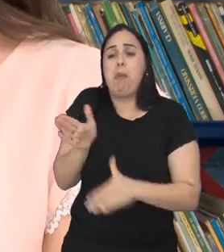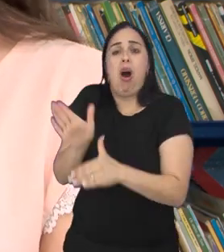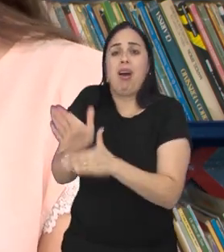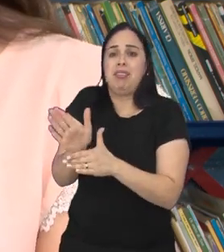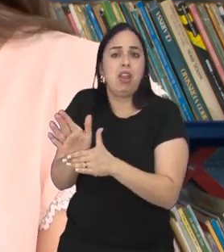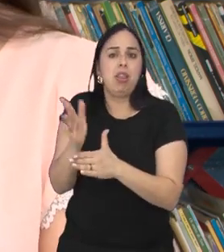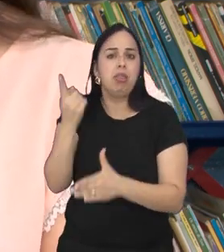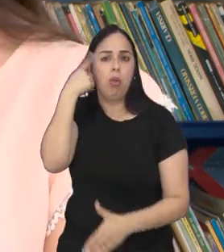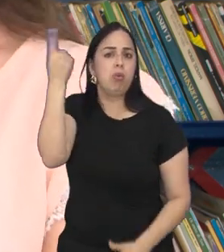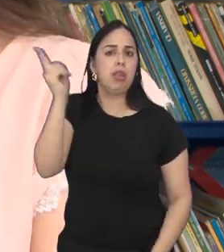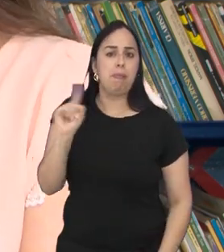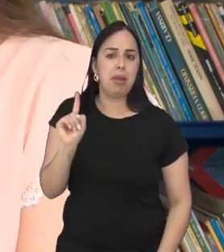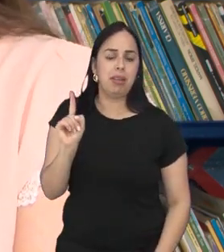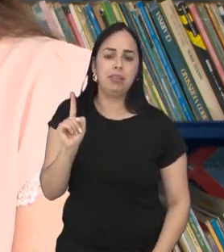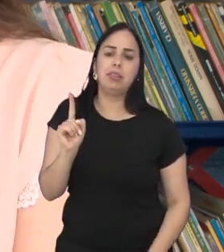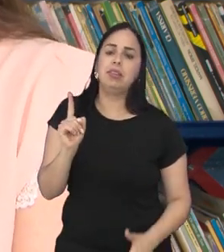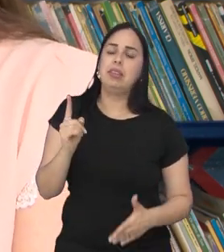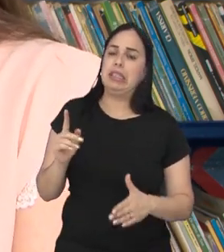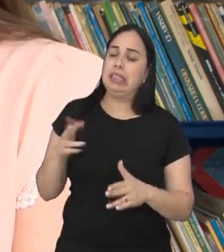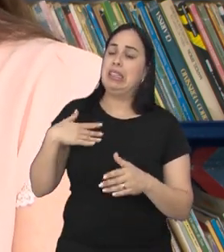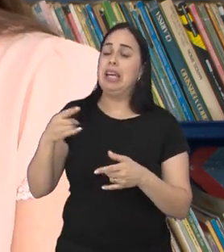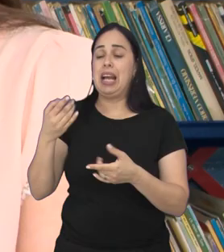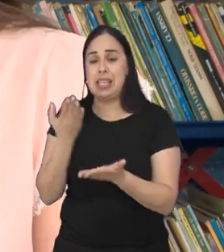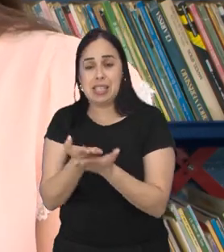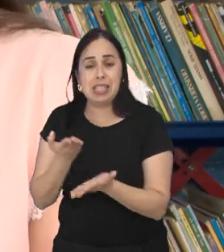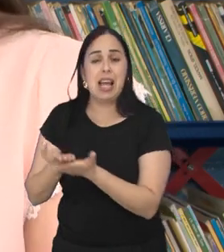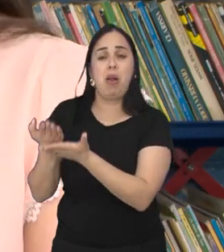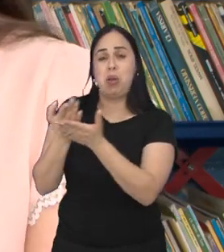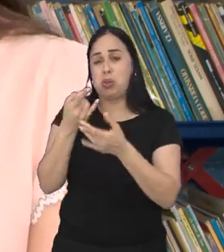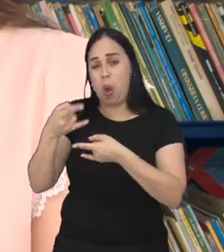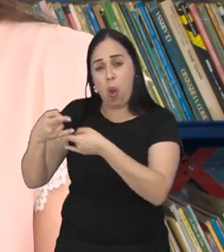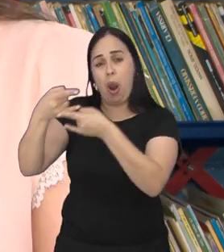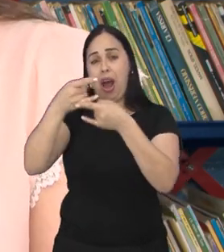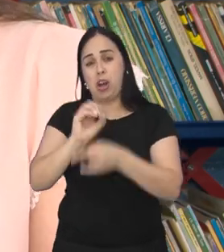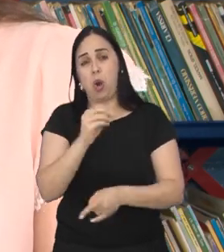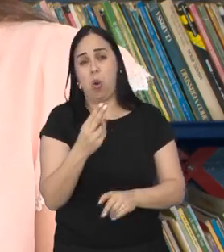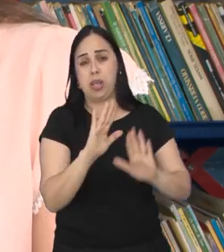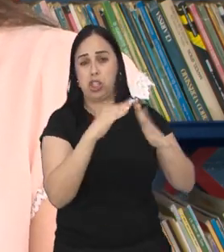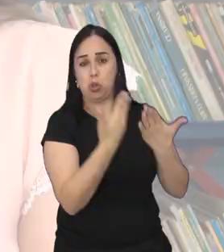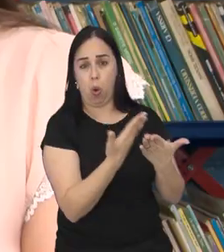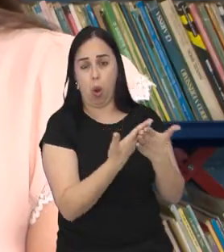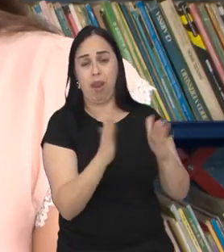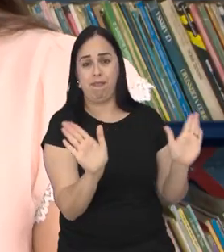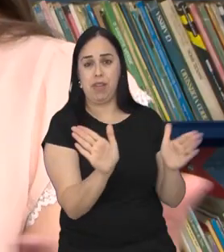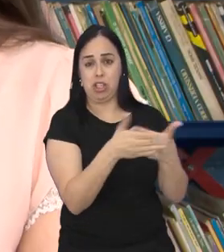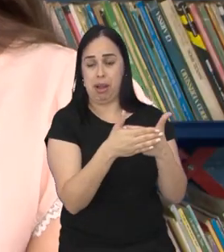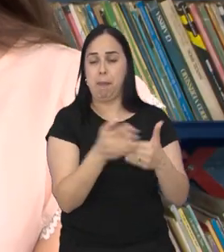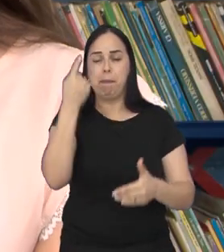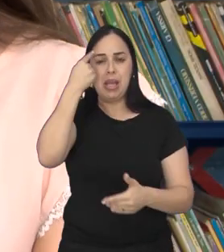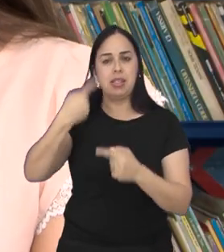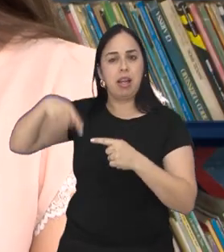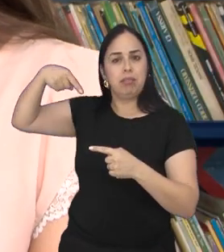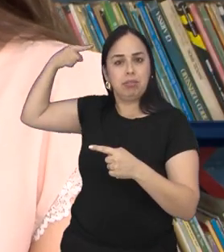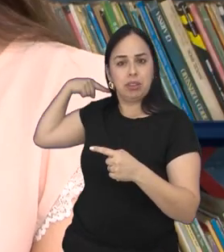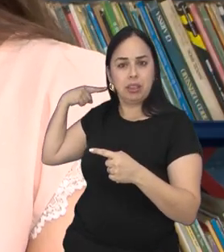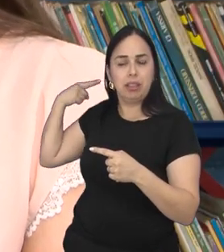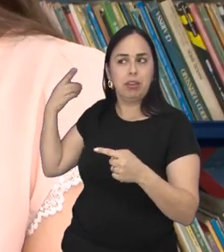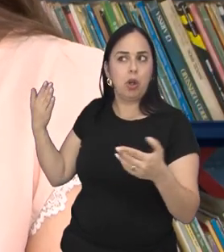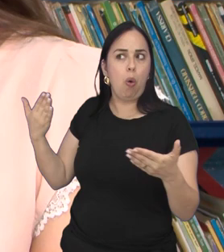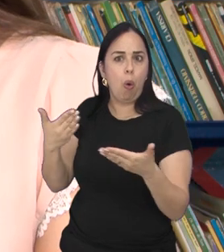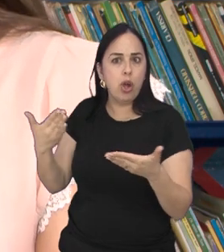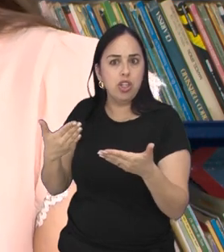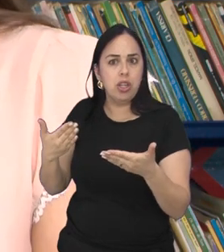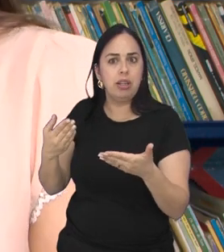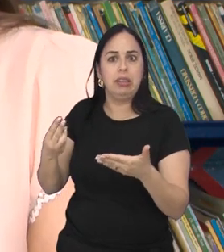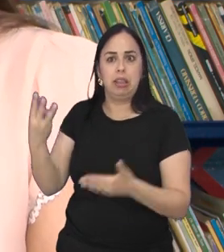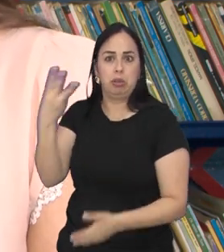saber muito bem como trabalhar nesse momento de alfabetização as aulas online ou escolas fechadas se a gente pensar que as crianças que estavam no primeiro ano durante